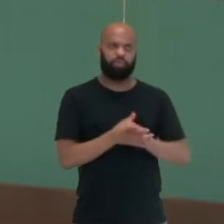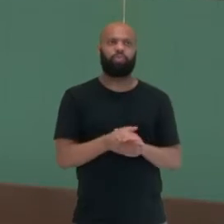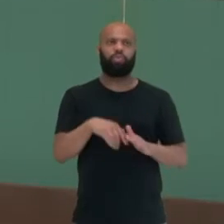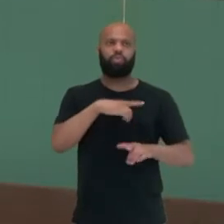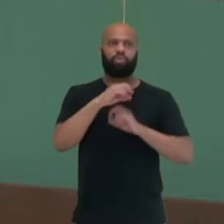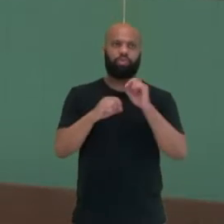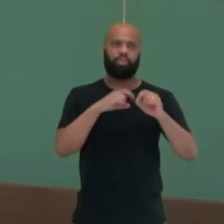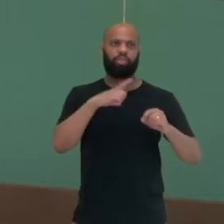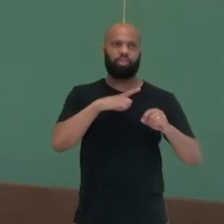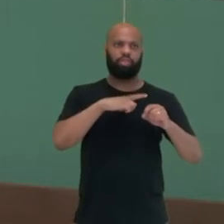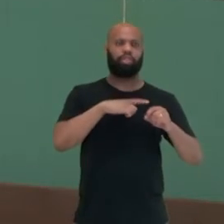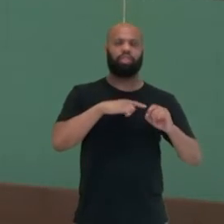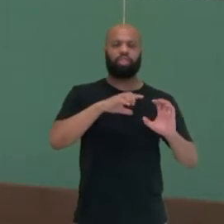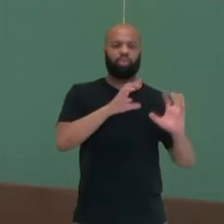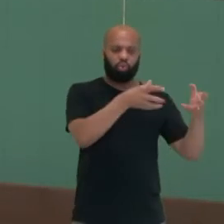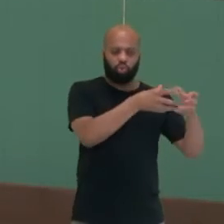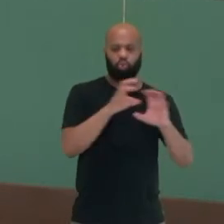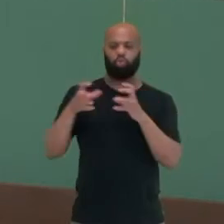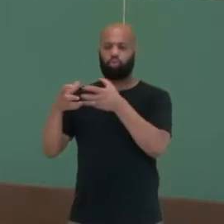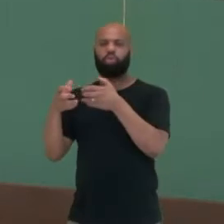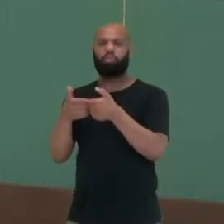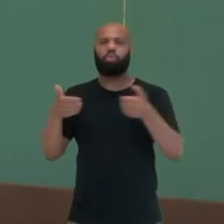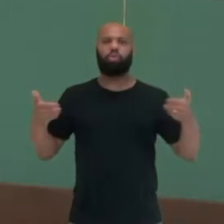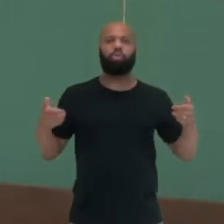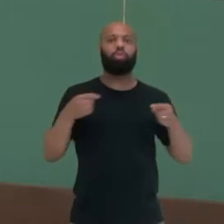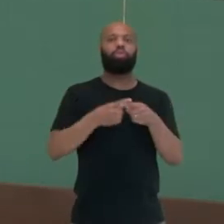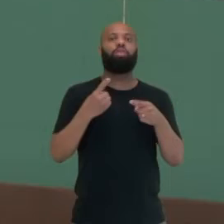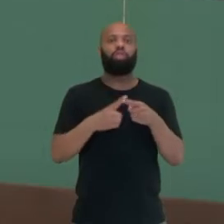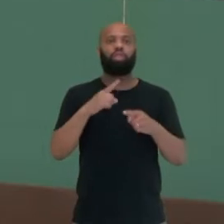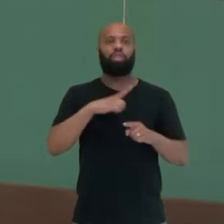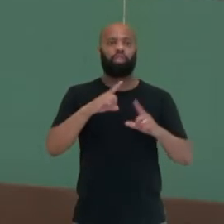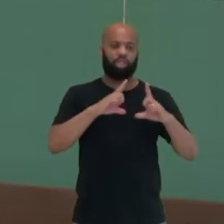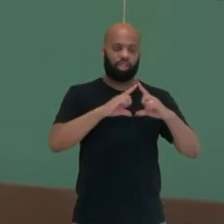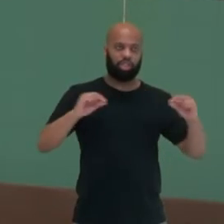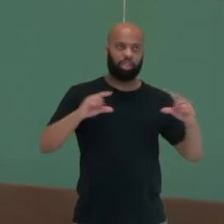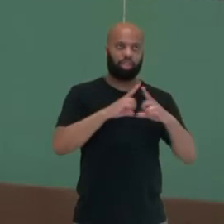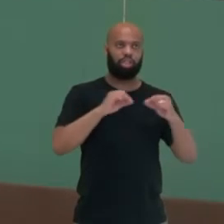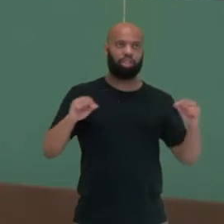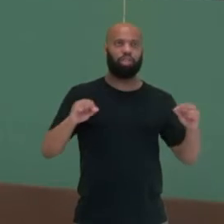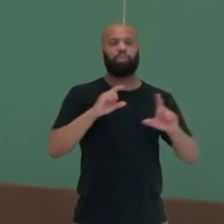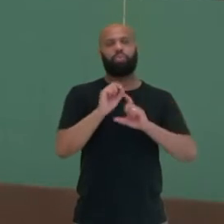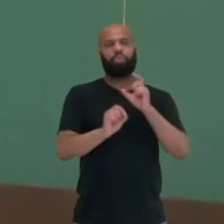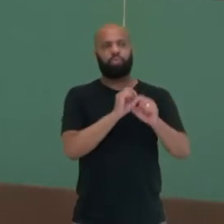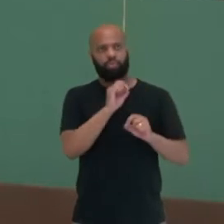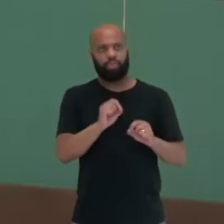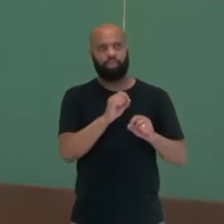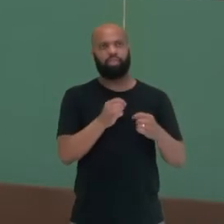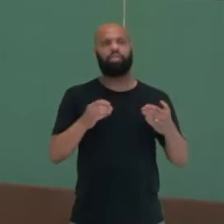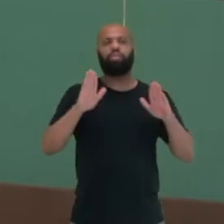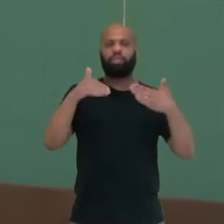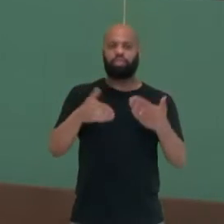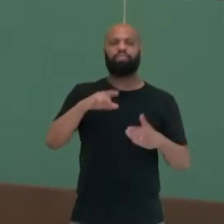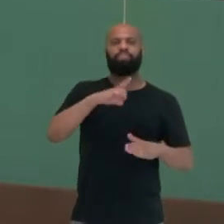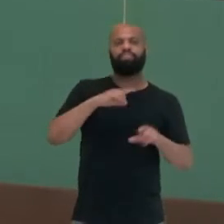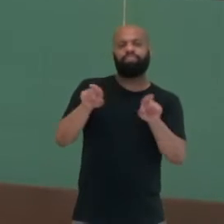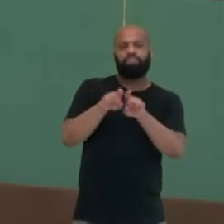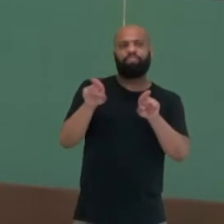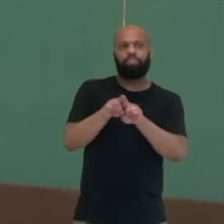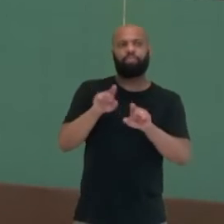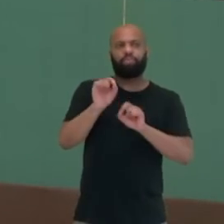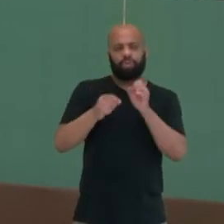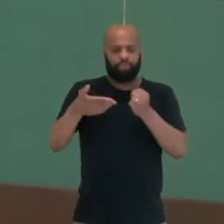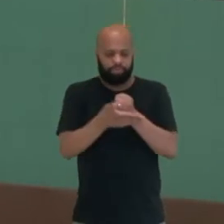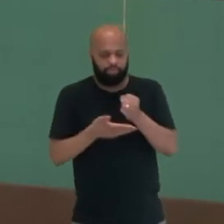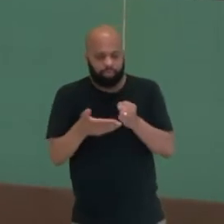eles dividiram o karatê em 2 categorias. Como o Japão era o país sede, Eles trouxeram, né, com isso,